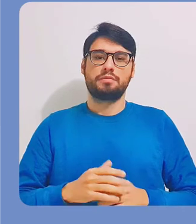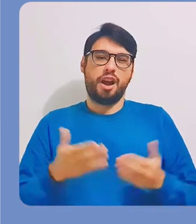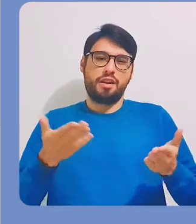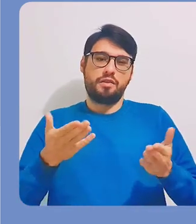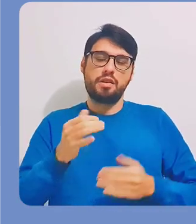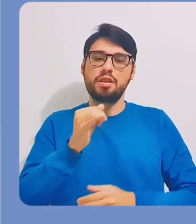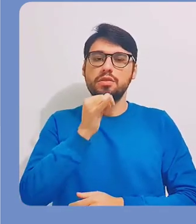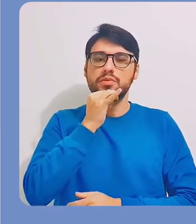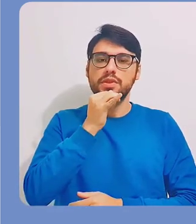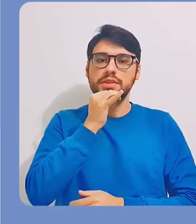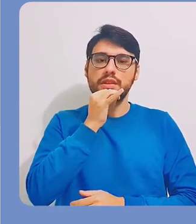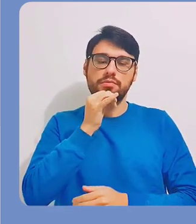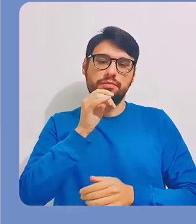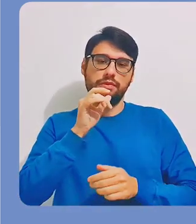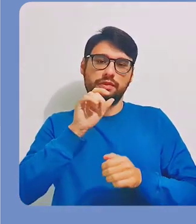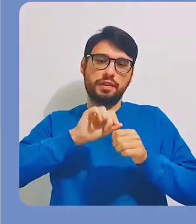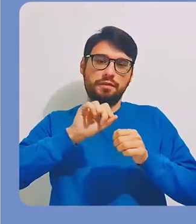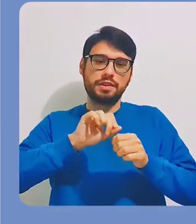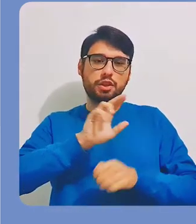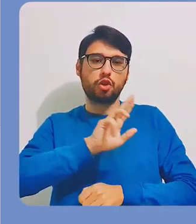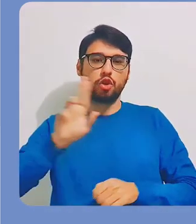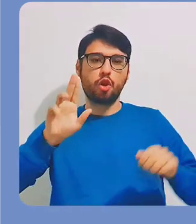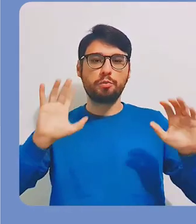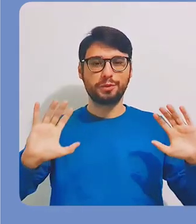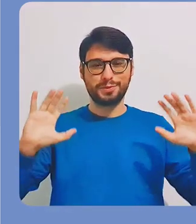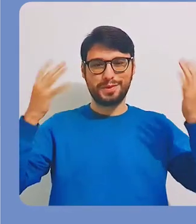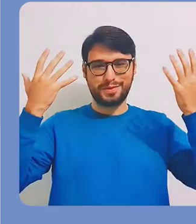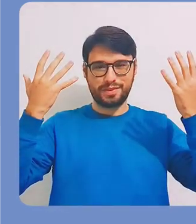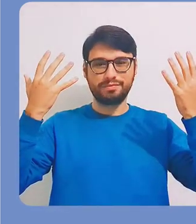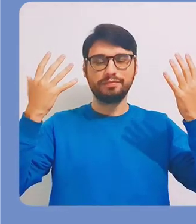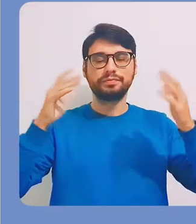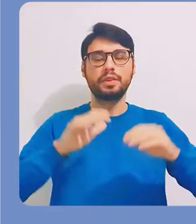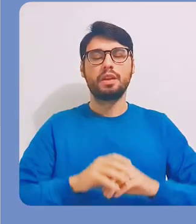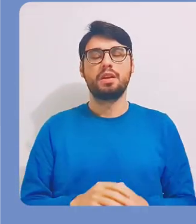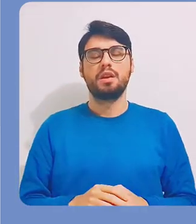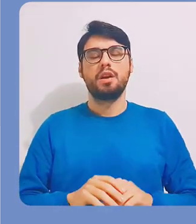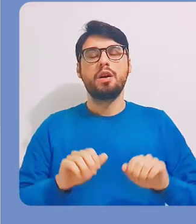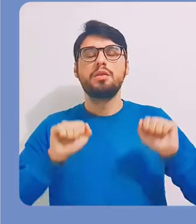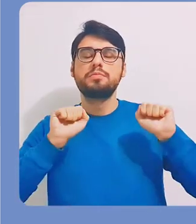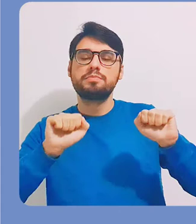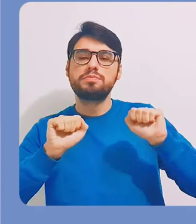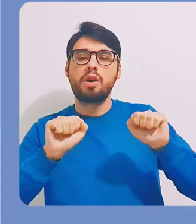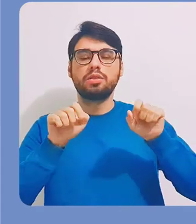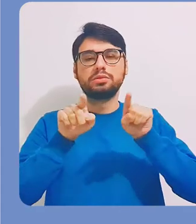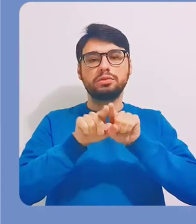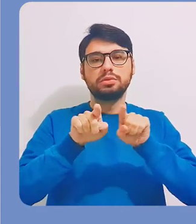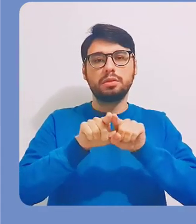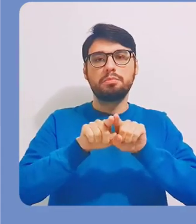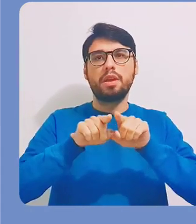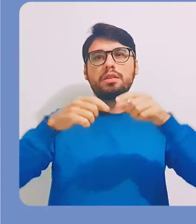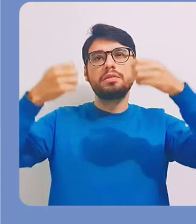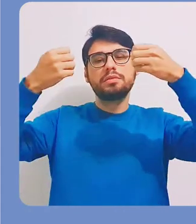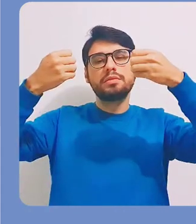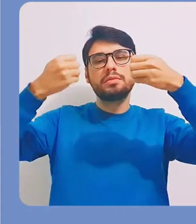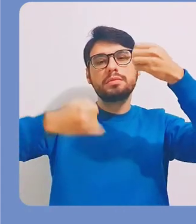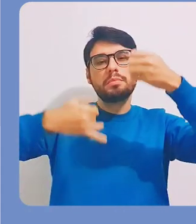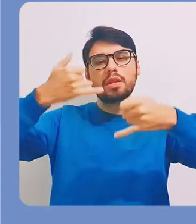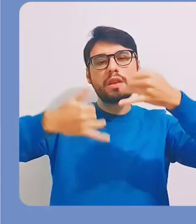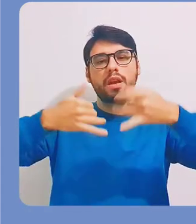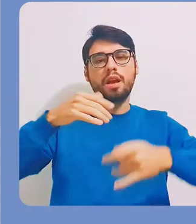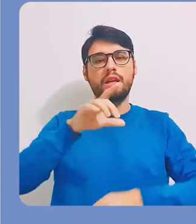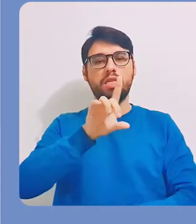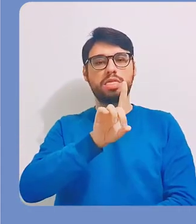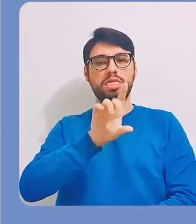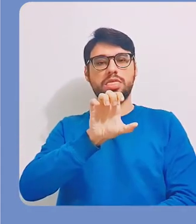aparece no topo da sua página. Neste caso aqui, a gente está utilizando o nome do evento que a gente vai ser criado. Eu